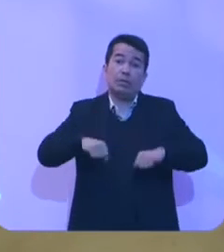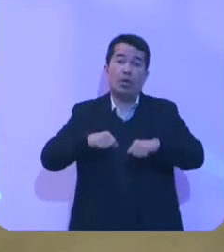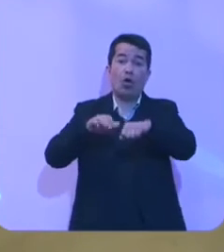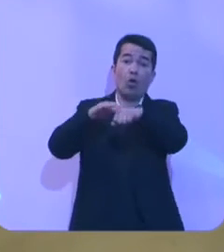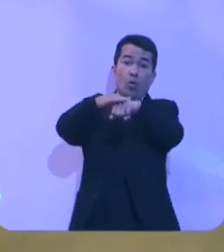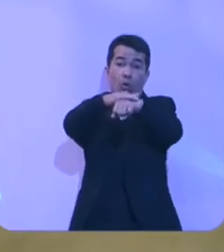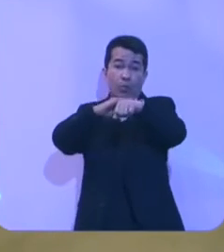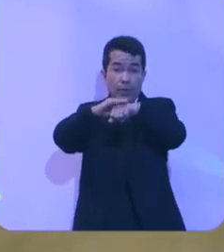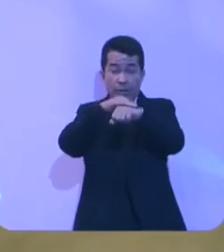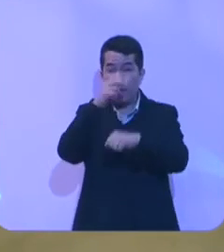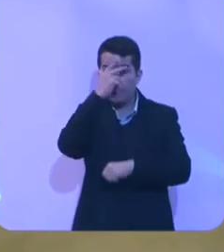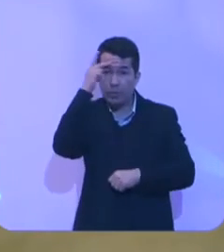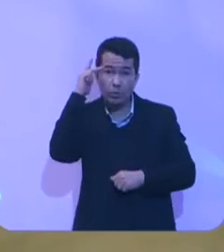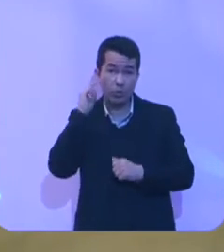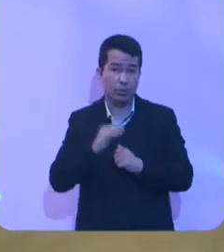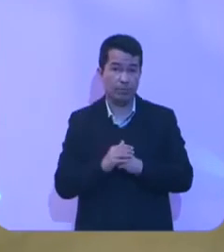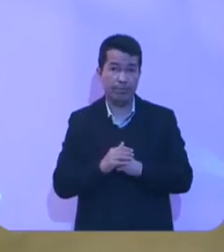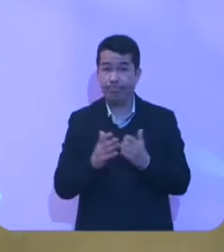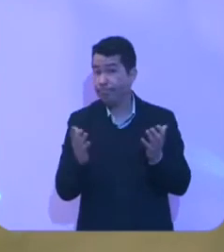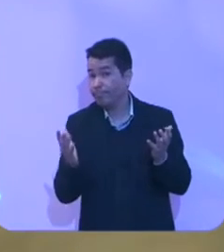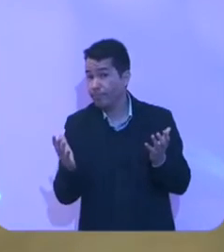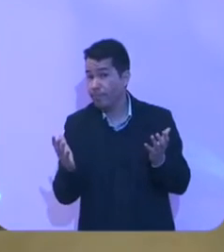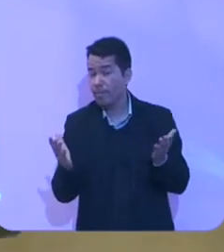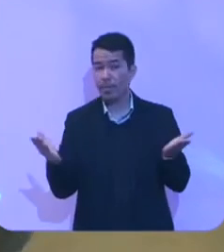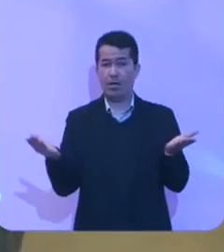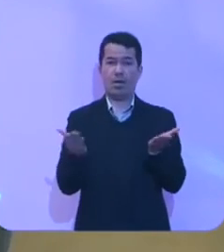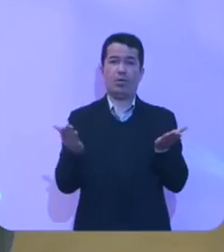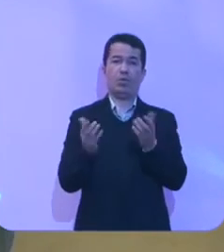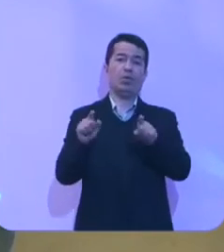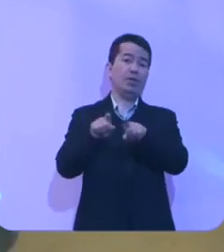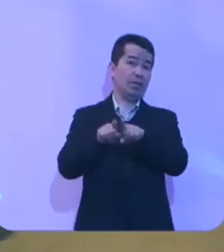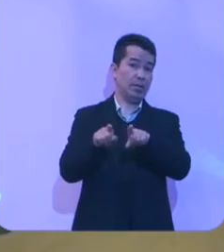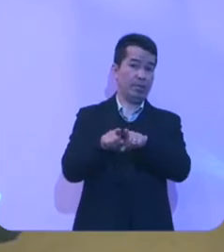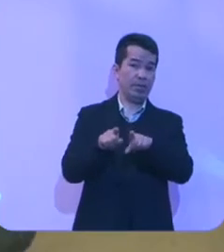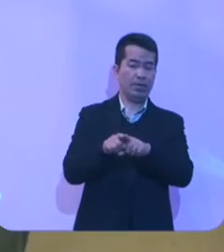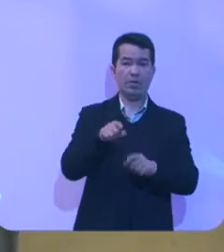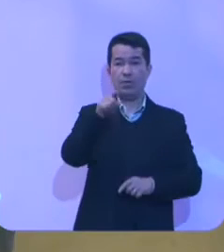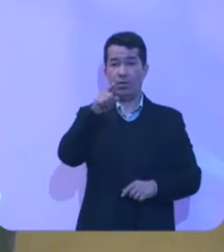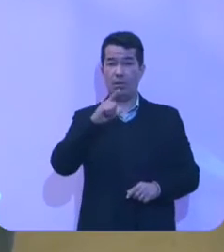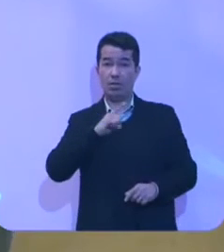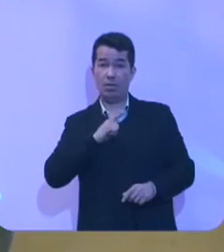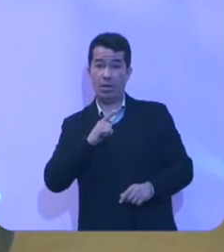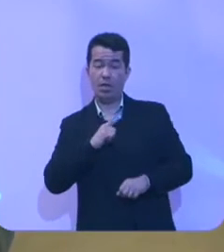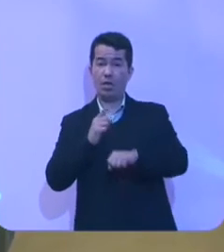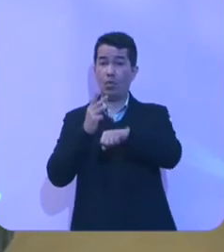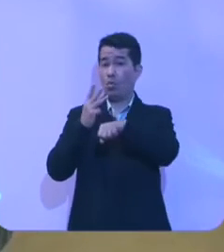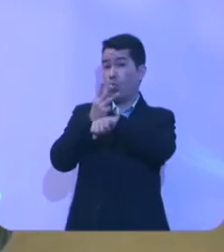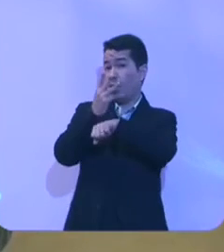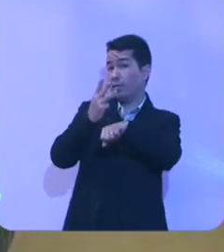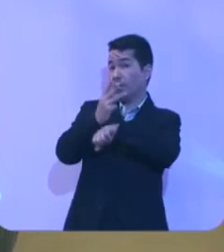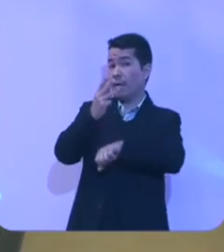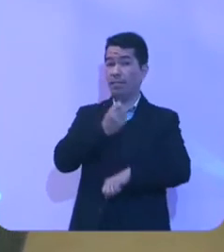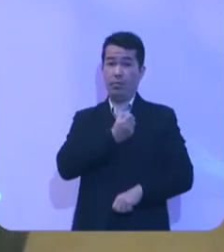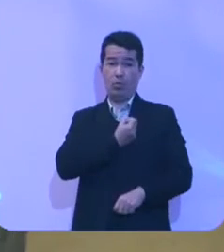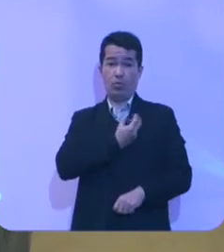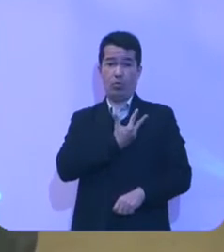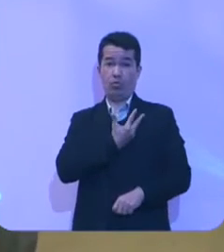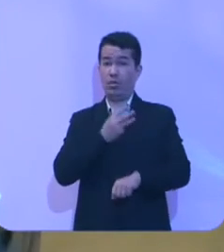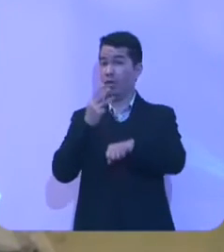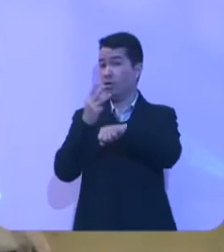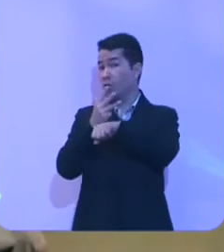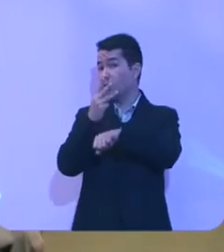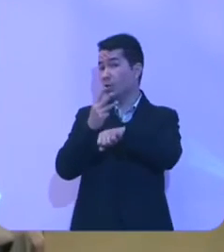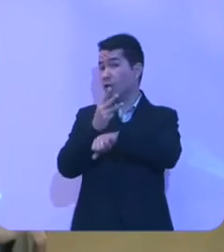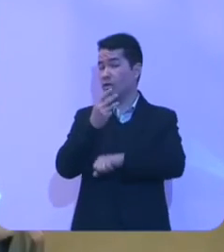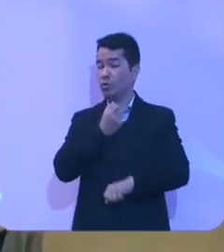tá? Então, nessa hora, vai aparecer agora na tela um número de WhatsApp. E eu queria dizer, esse é um